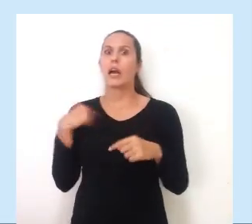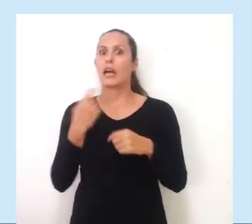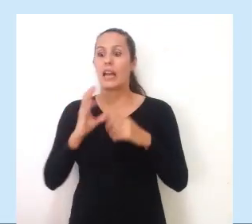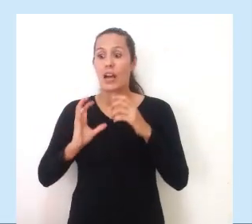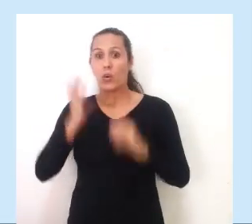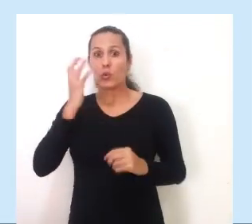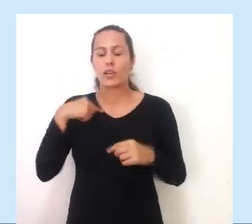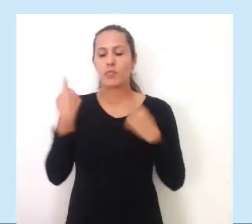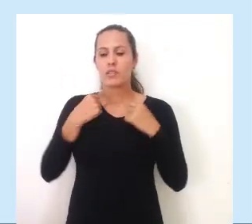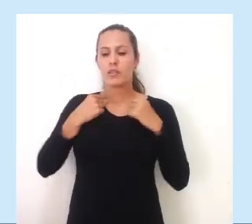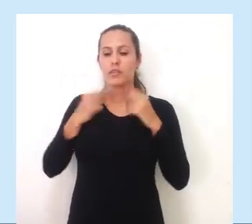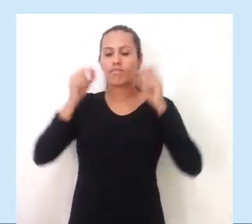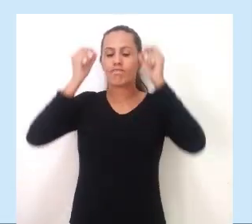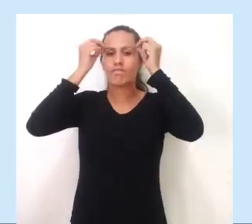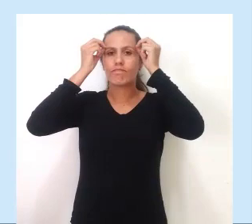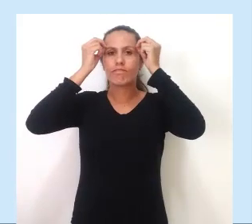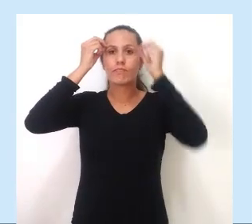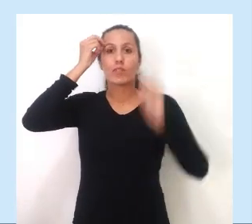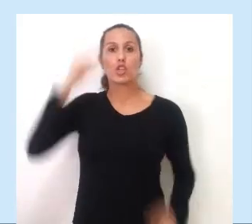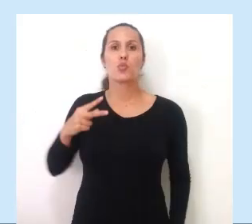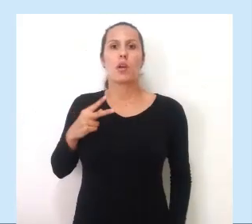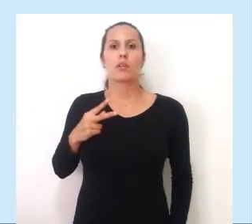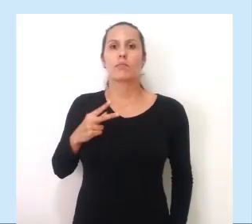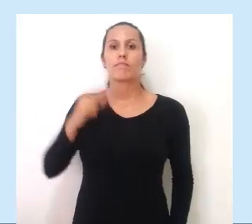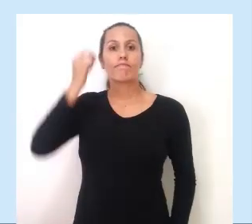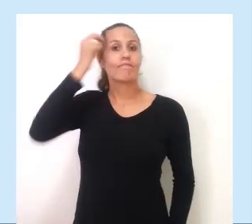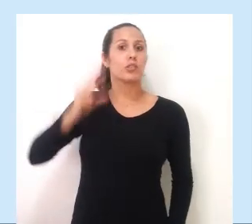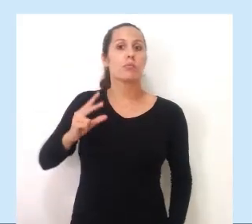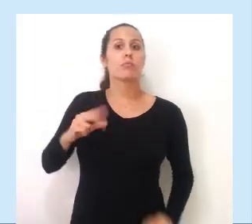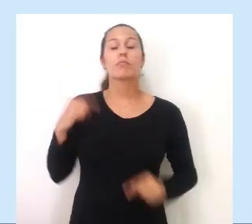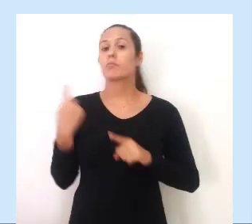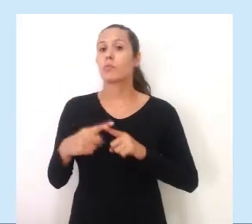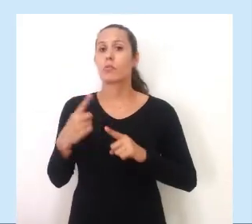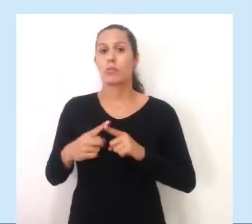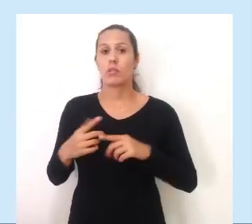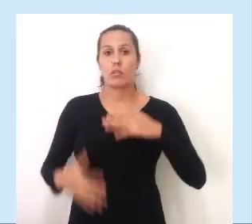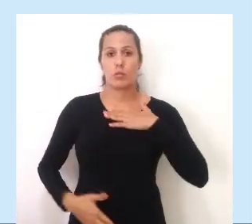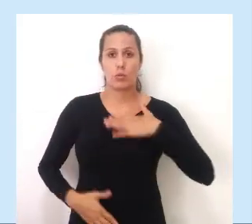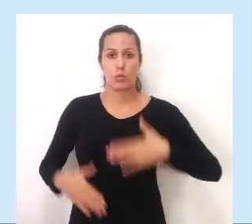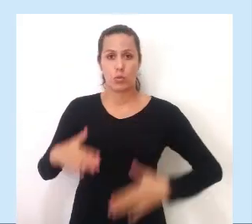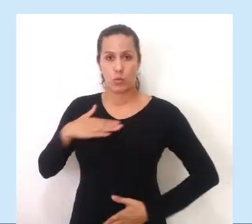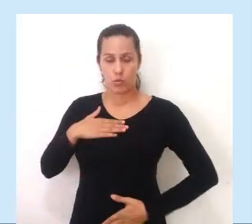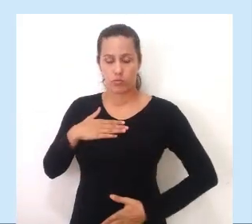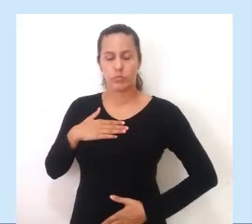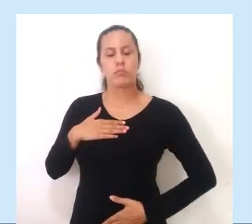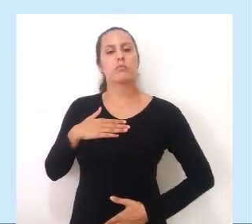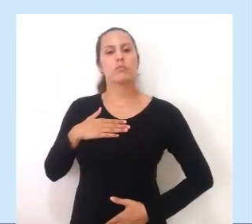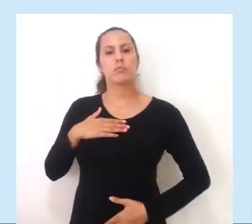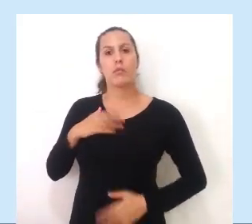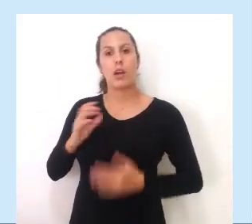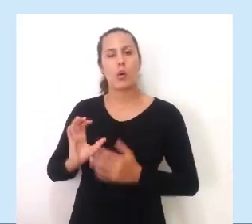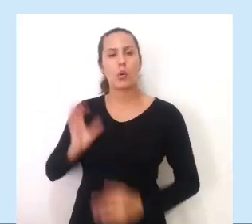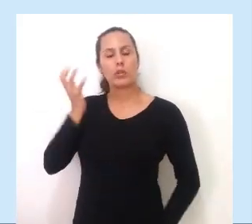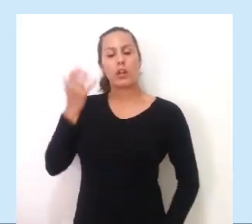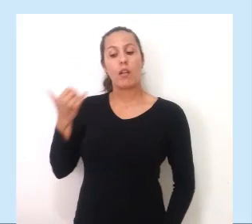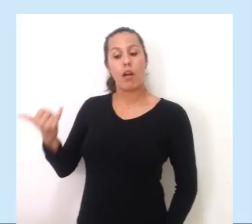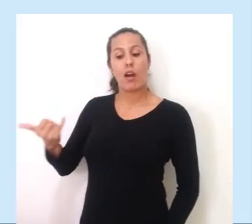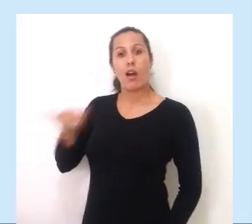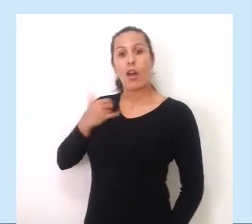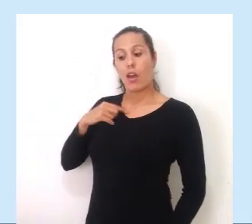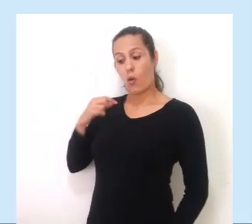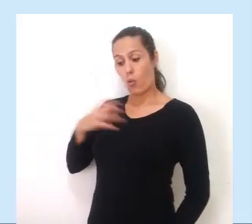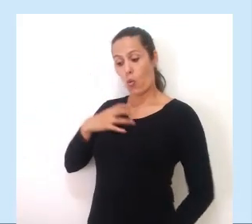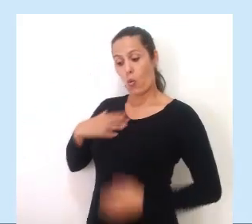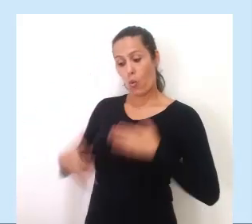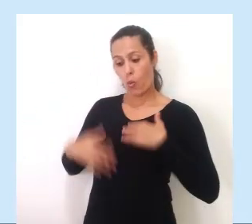gente precisa estar esperto. Porque na ovulação, o corpo, ele vai